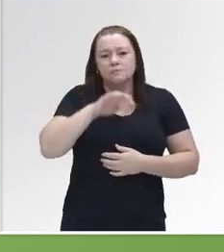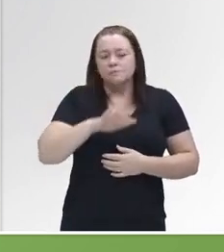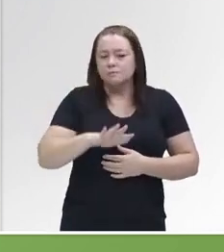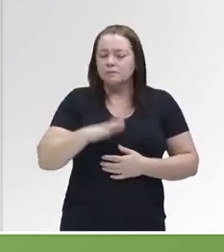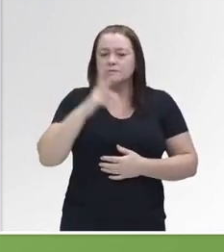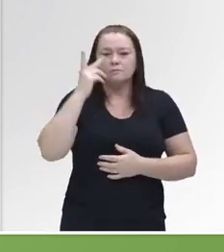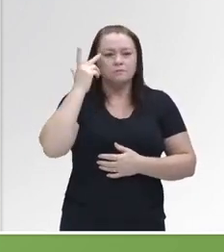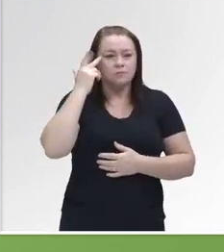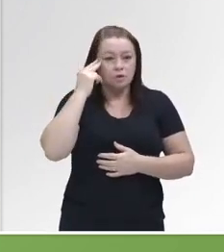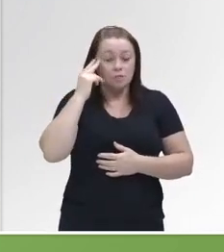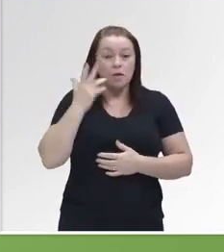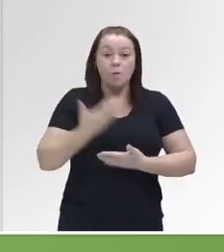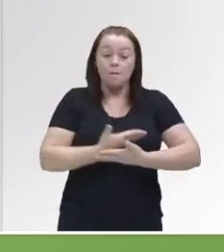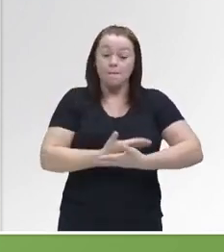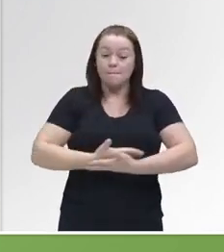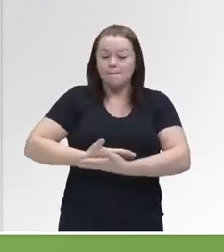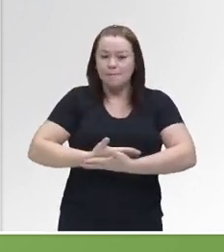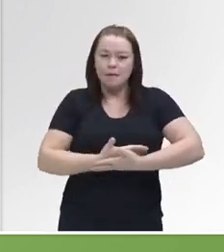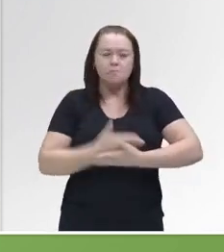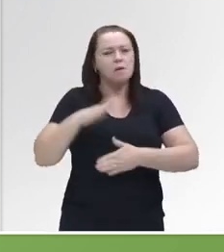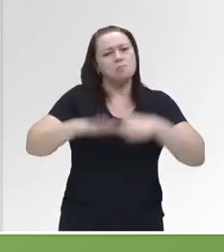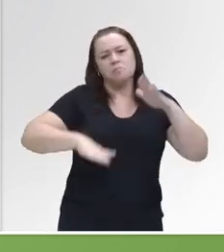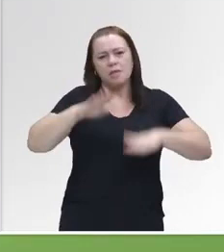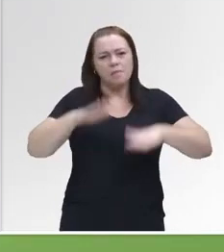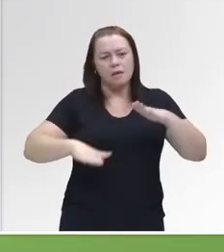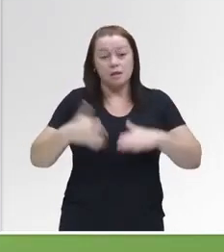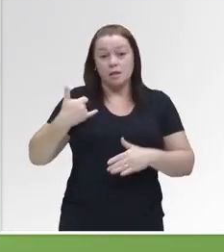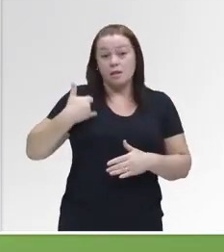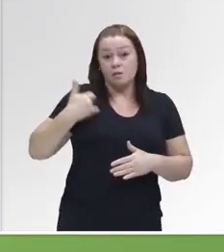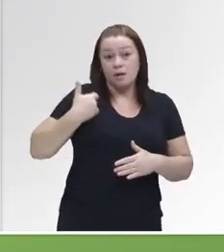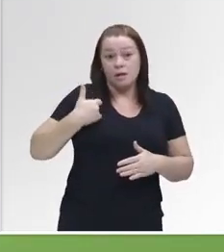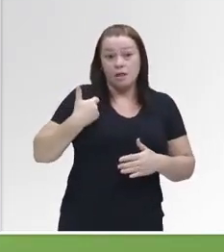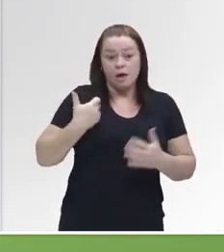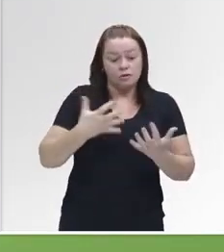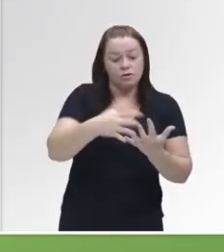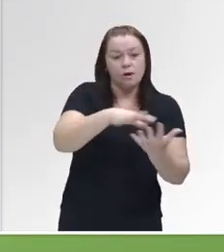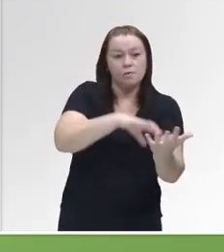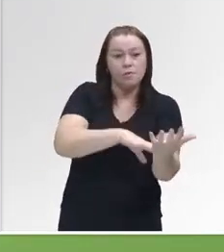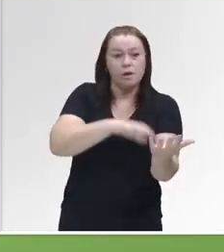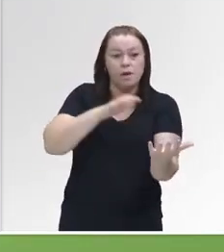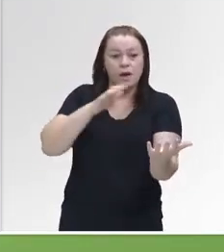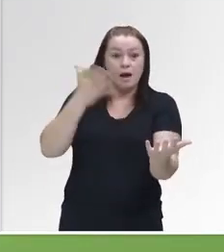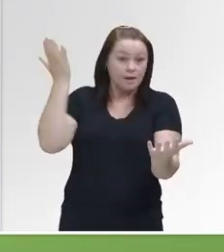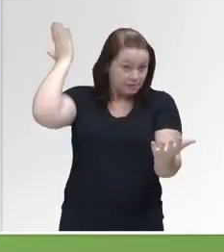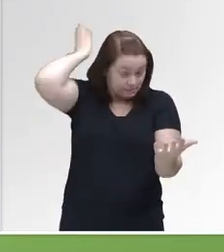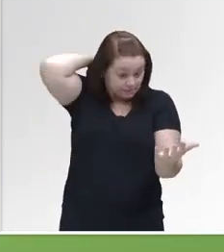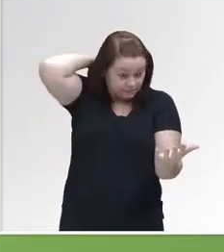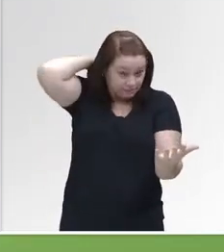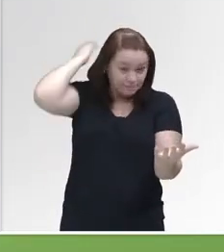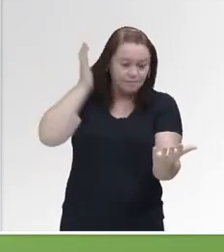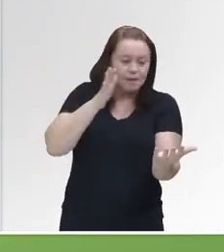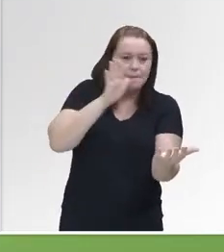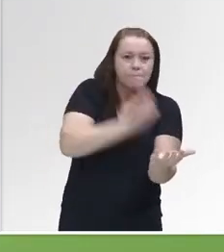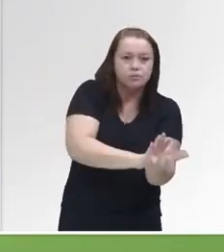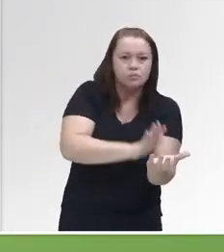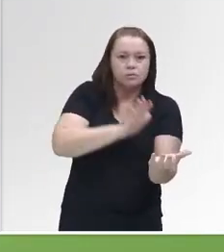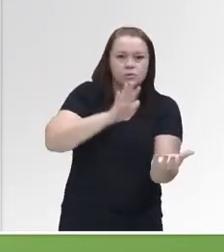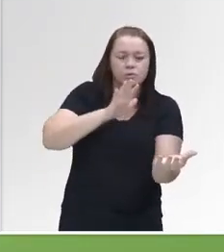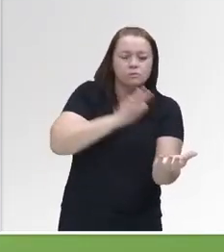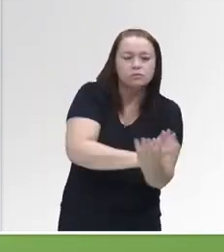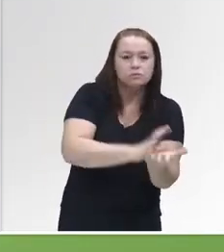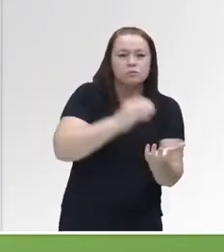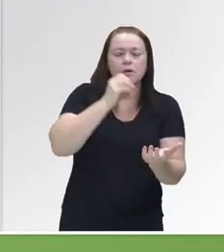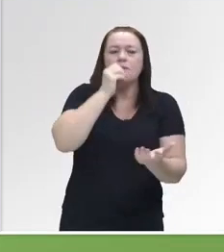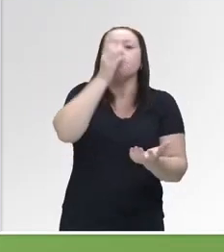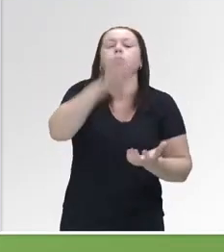temos, dependendo do tamanho, já acomoda na mão e faz abatidas para ela poder, de